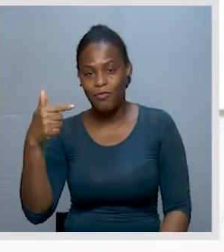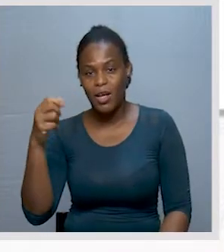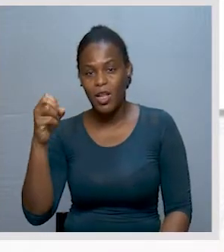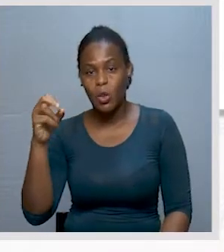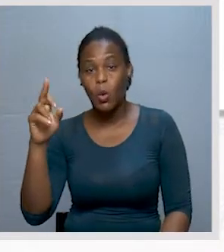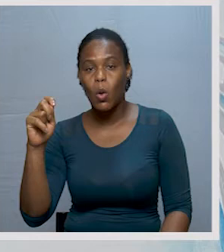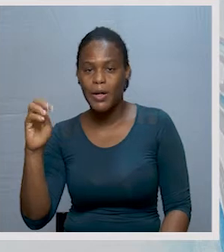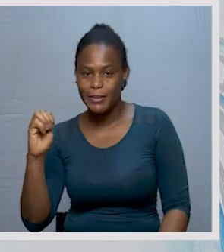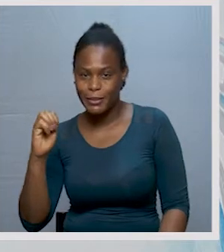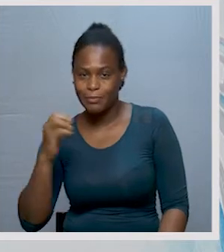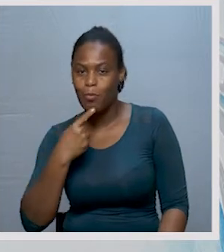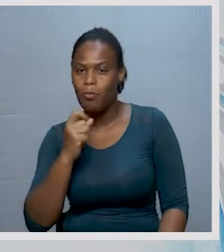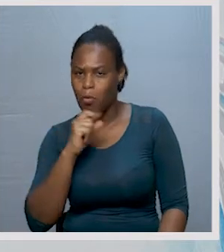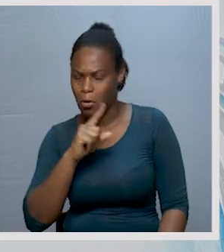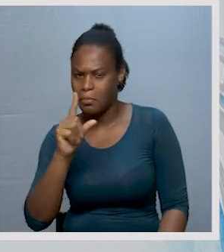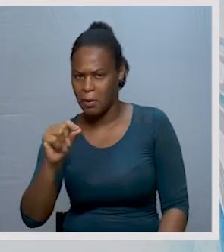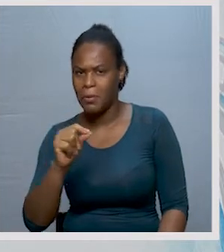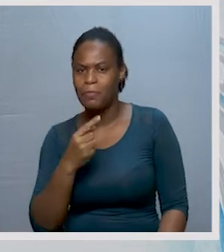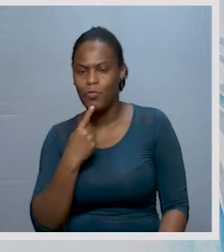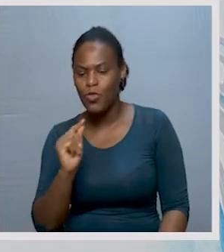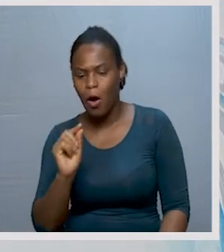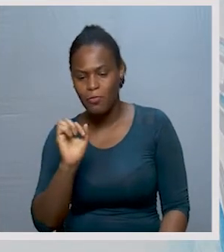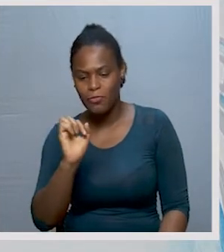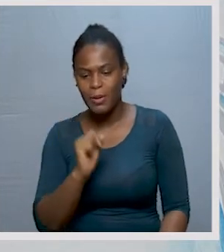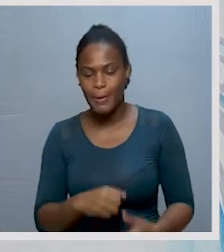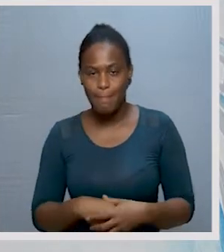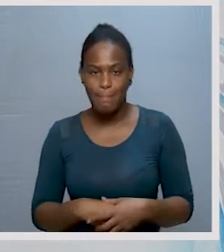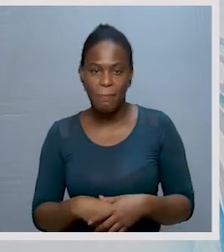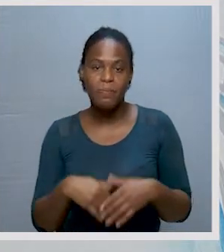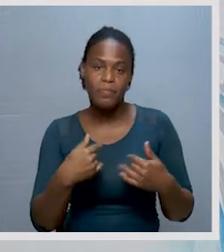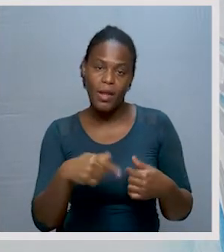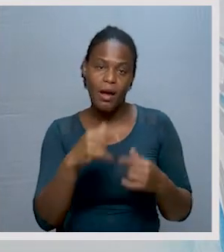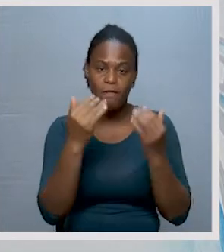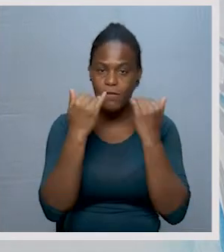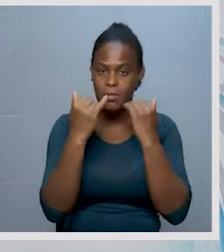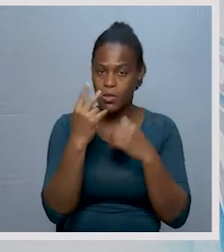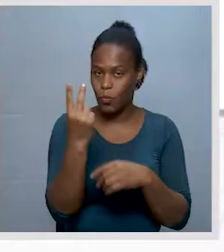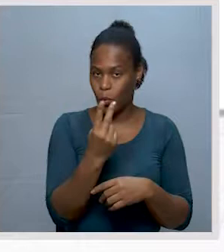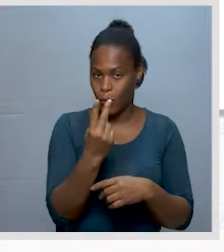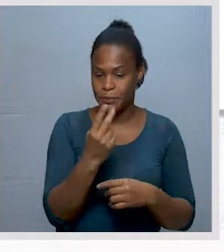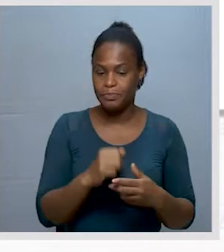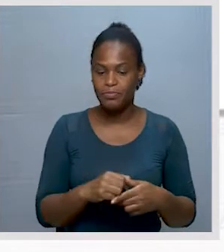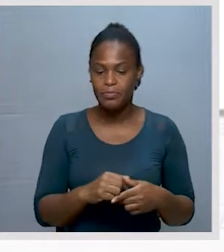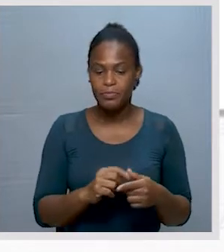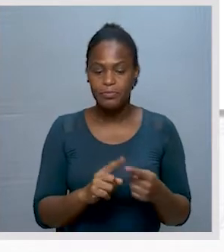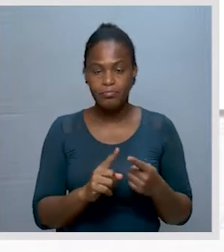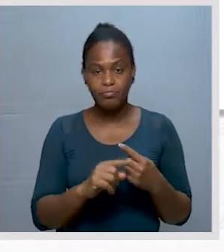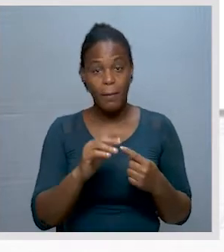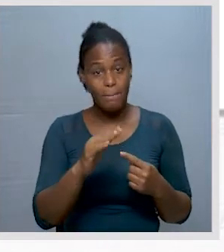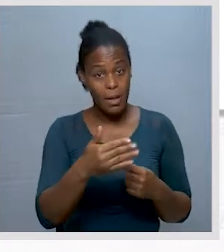Entenderam? Então vamos prosseguir. Temos duas dicas. Primeira,